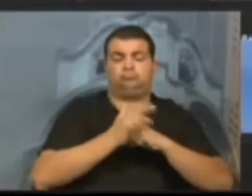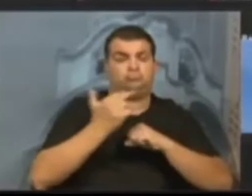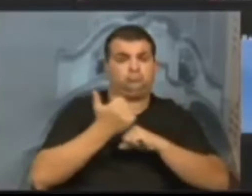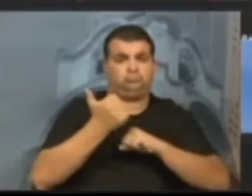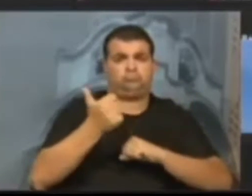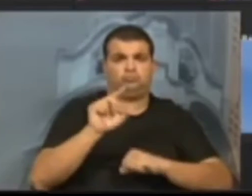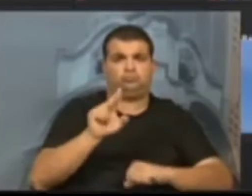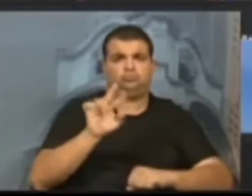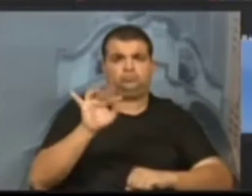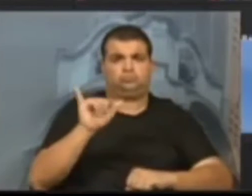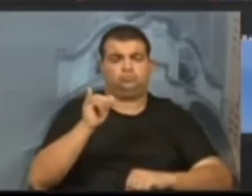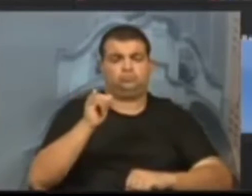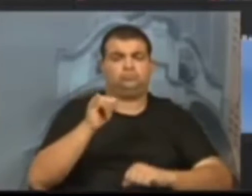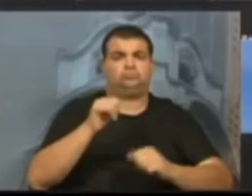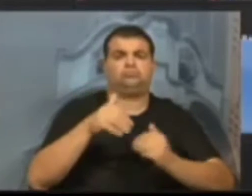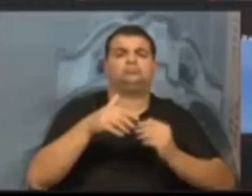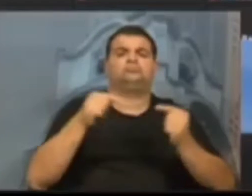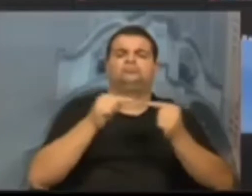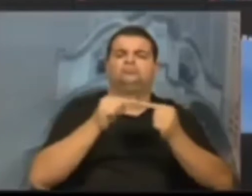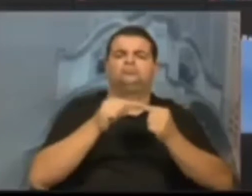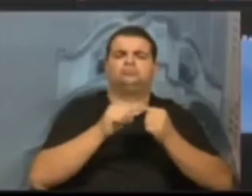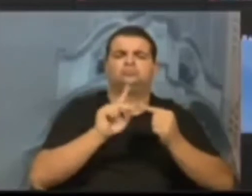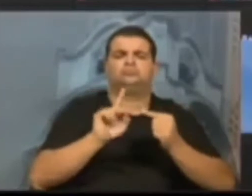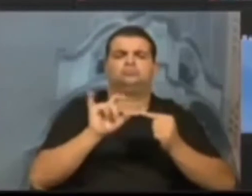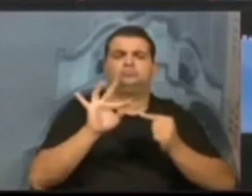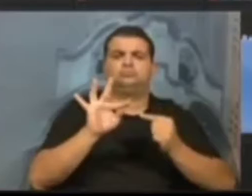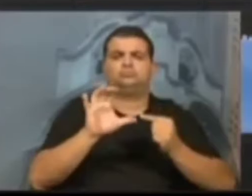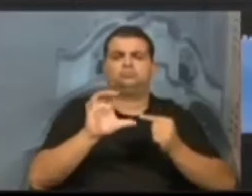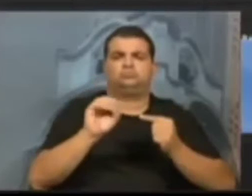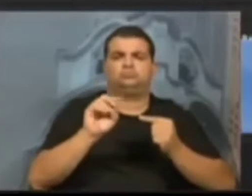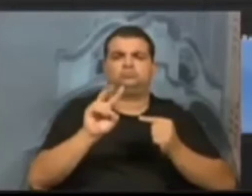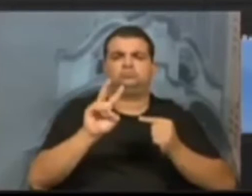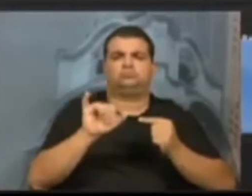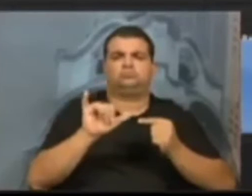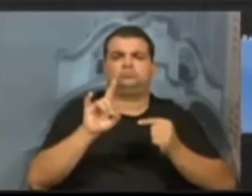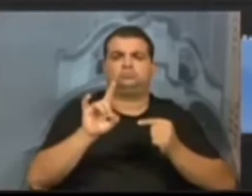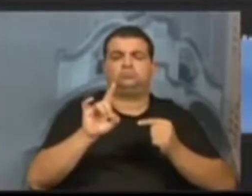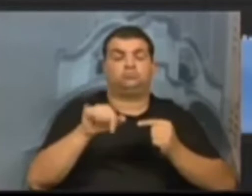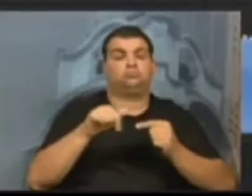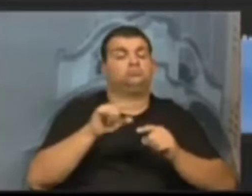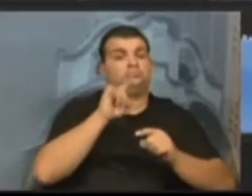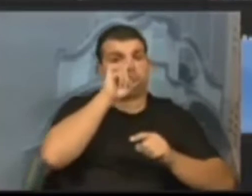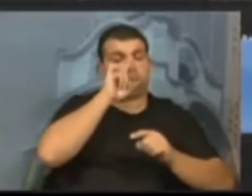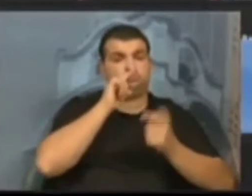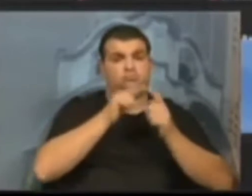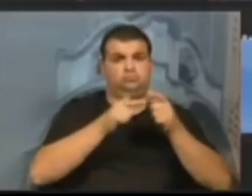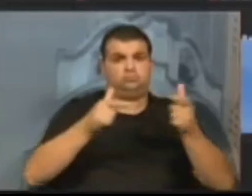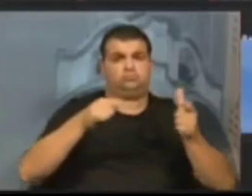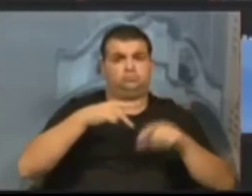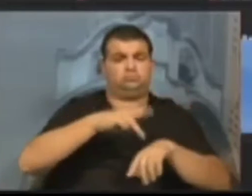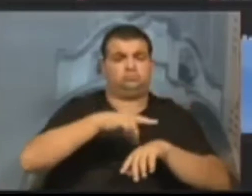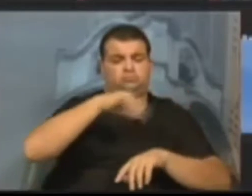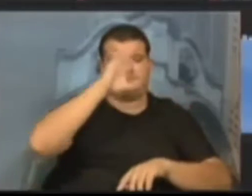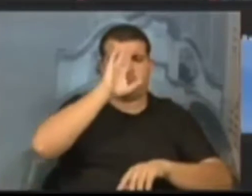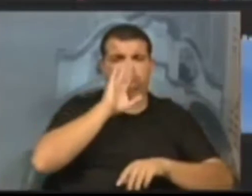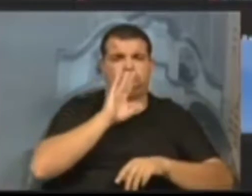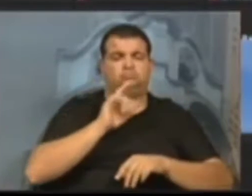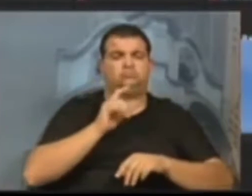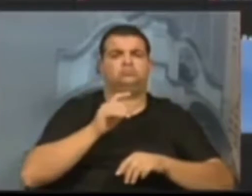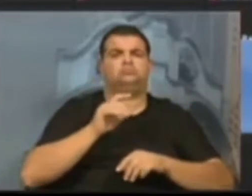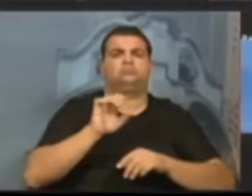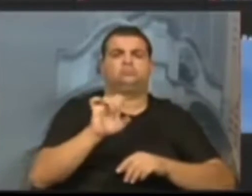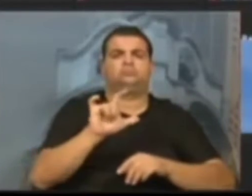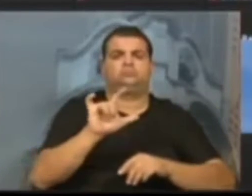de UTIs ligam kit Covid a maior risco de morte no Brasil. É o País. Estudo sugere que pessoas